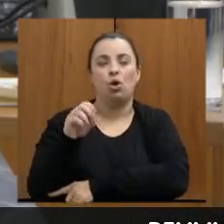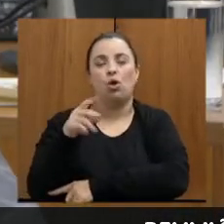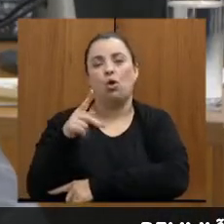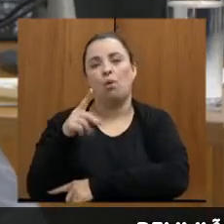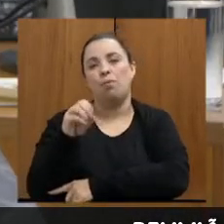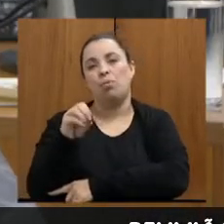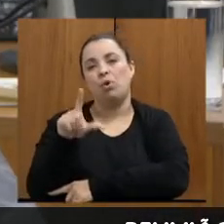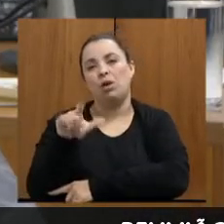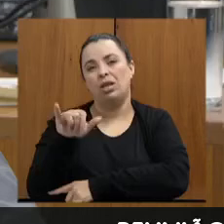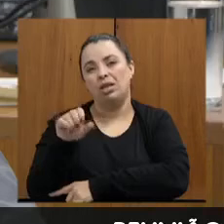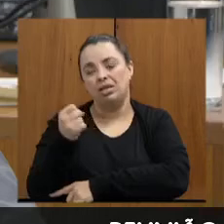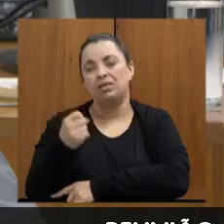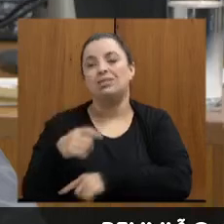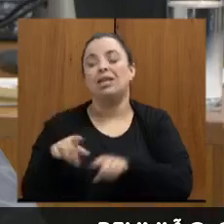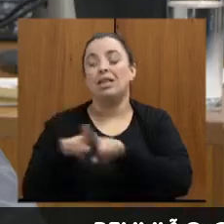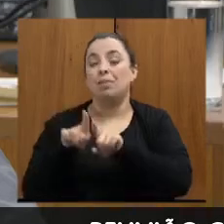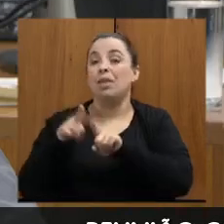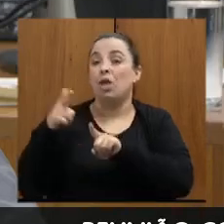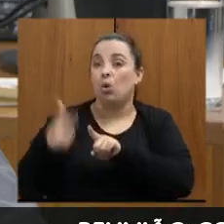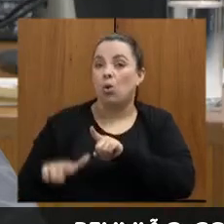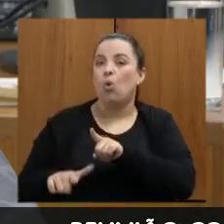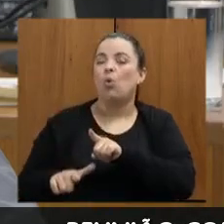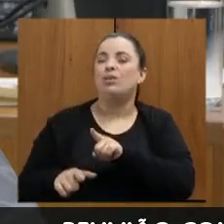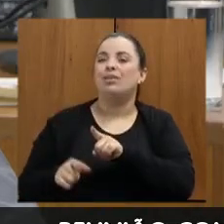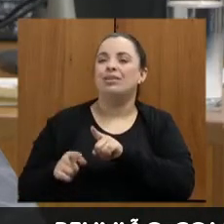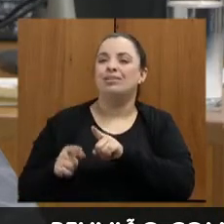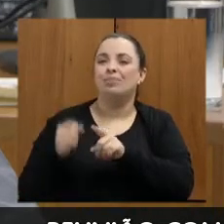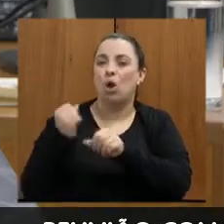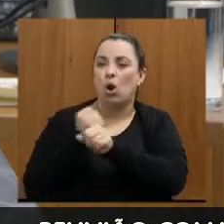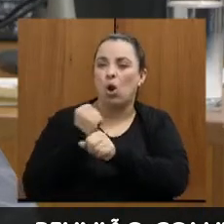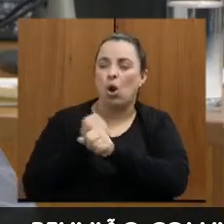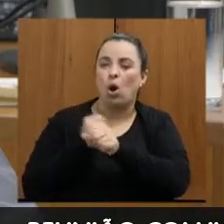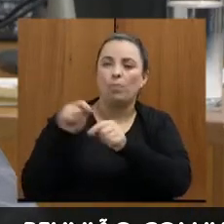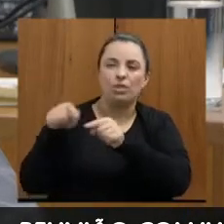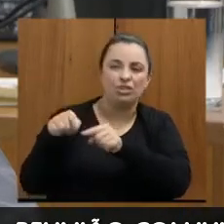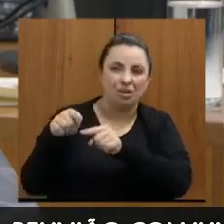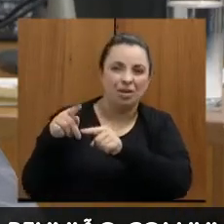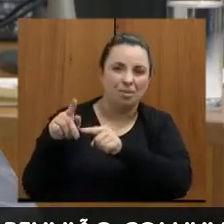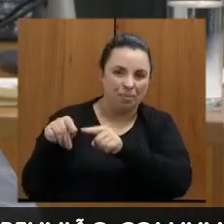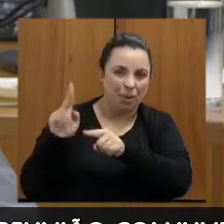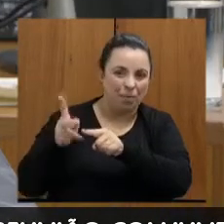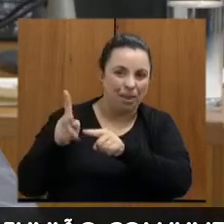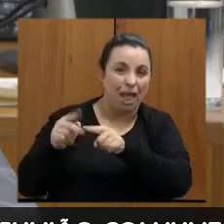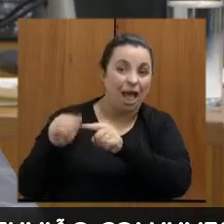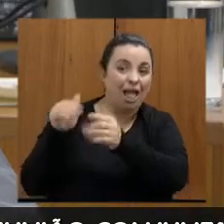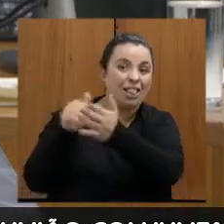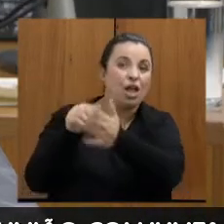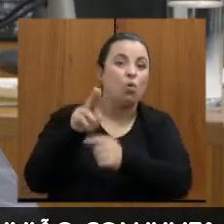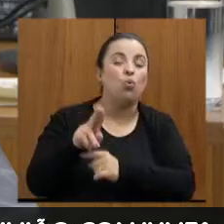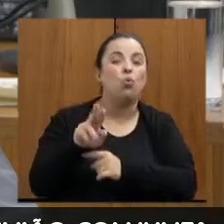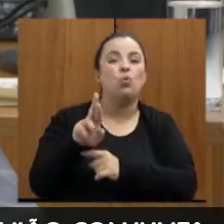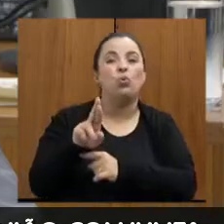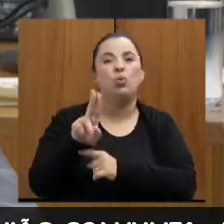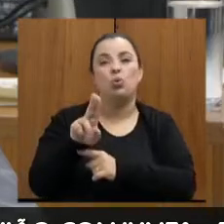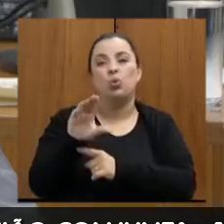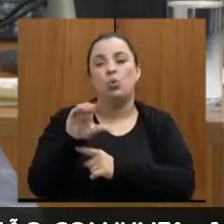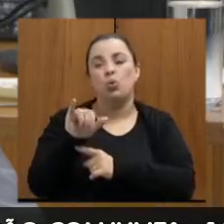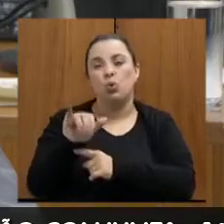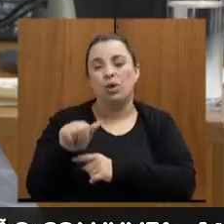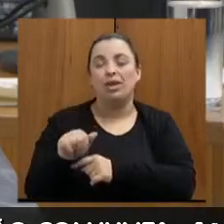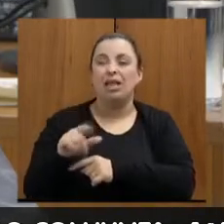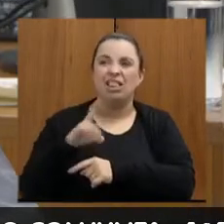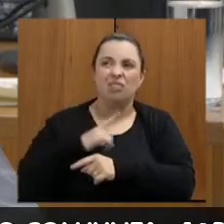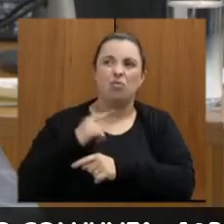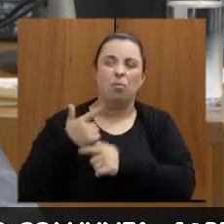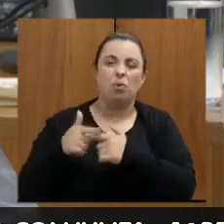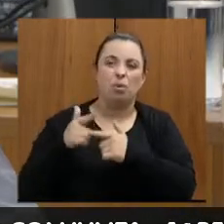também o dinheiro já tá reservado Mas enfim Deu problema na licitação a empresa não quis